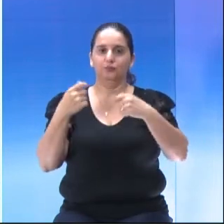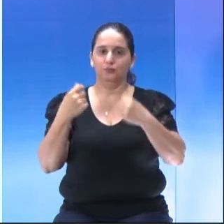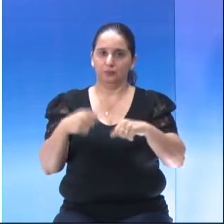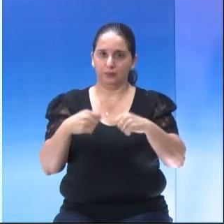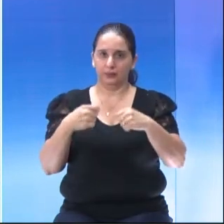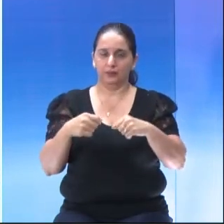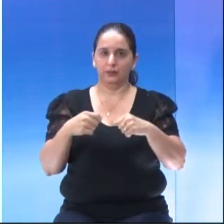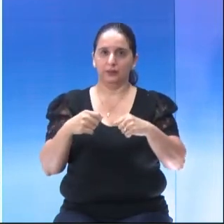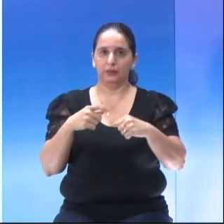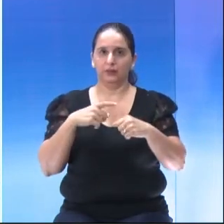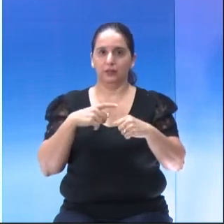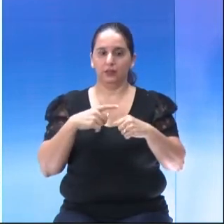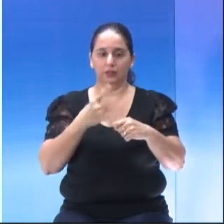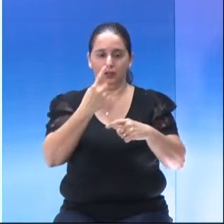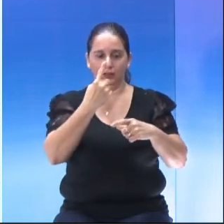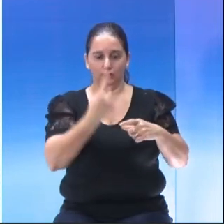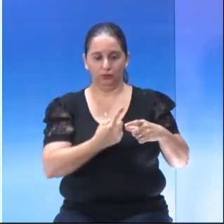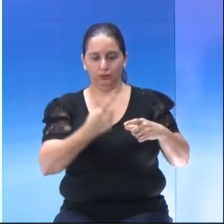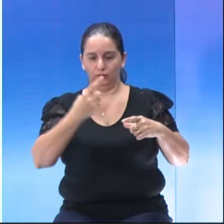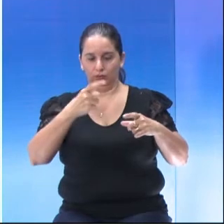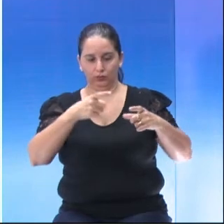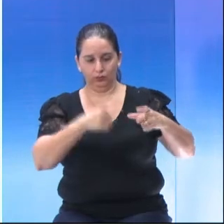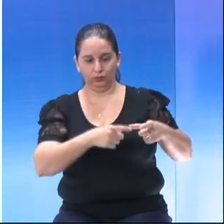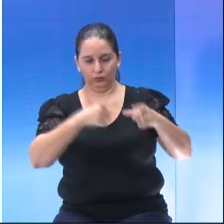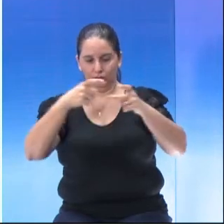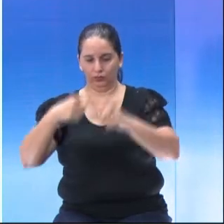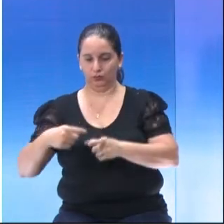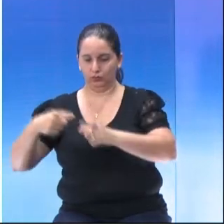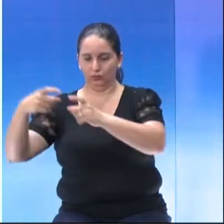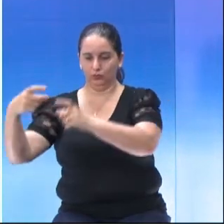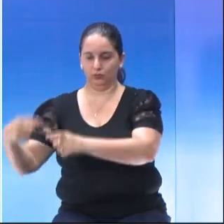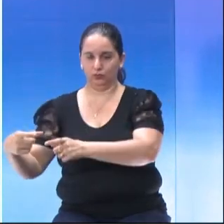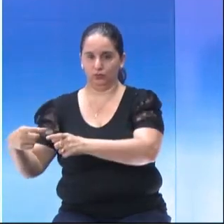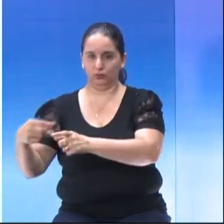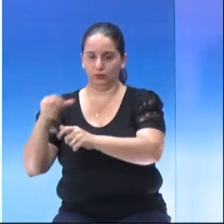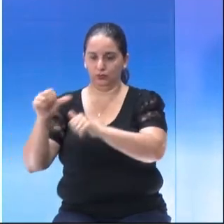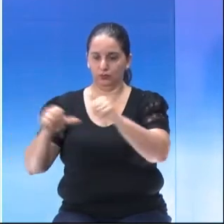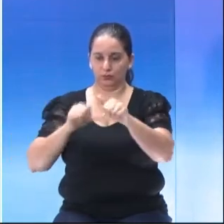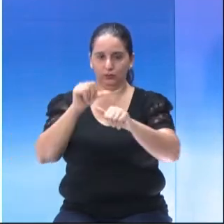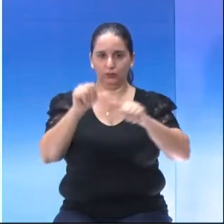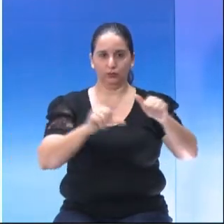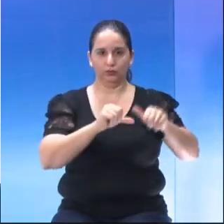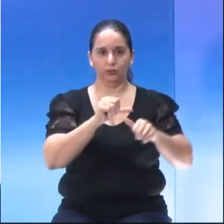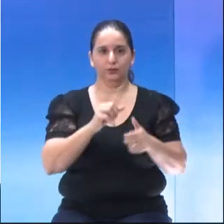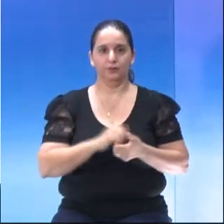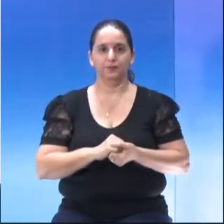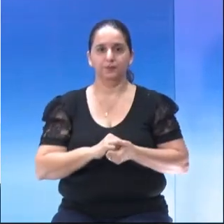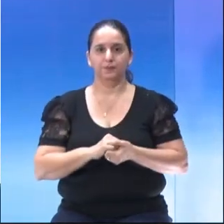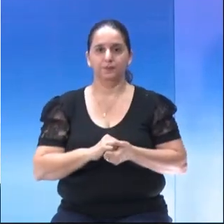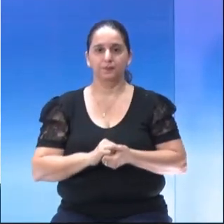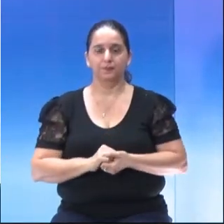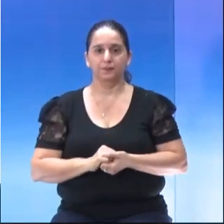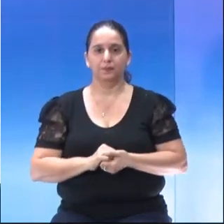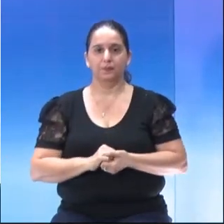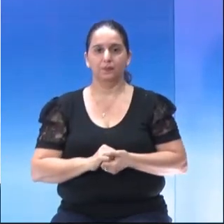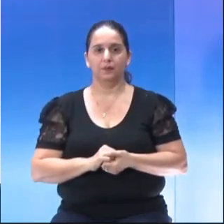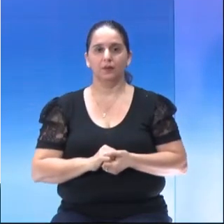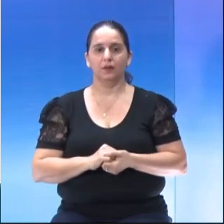Eu tenho sempre que ter um disco em cada haste e o outro tem que estar se movimentando.